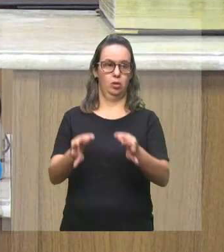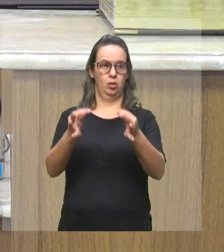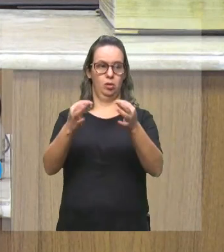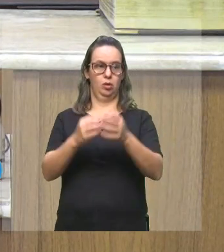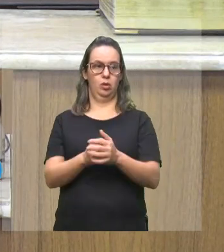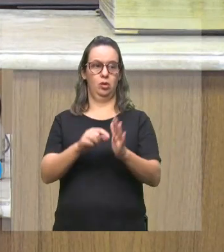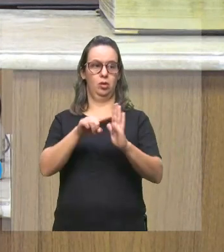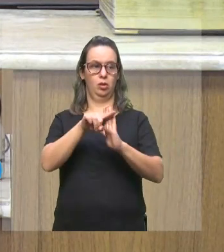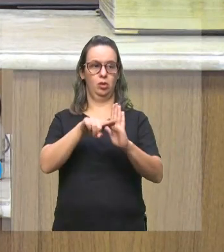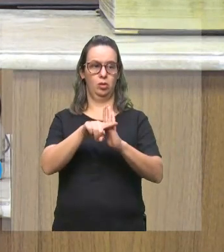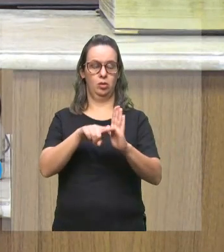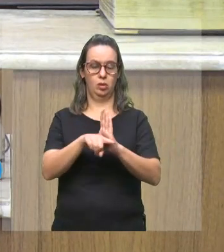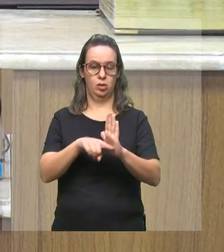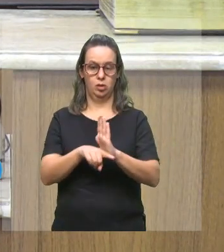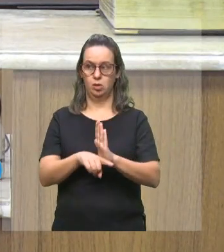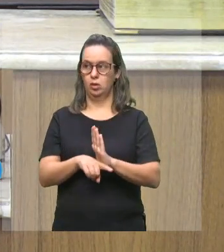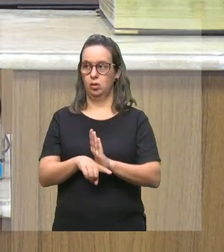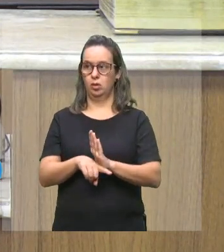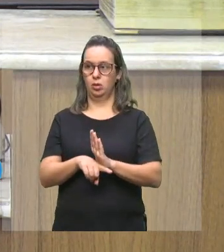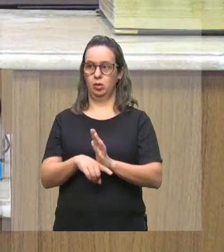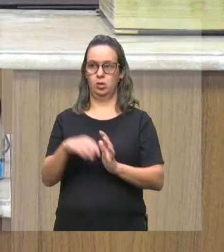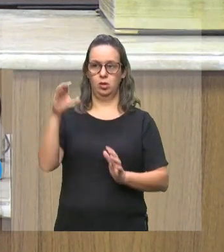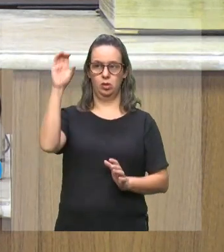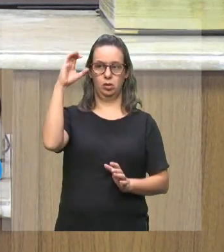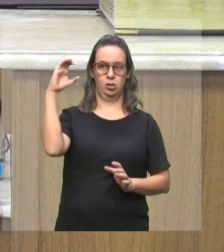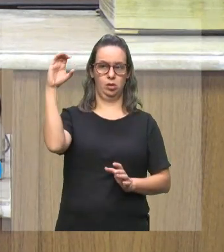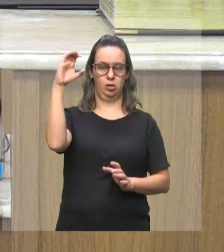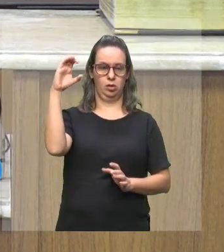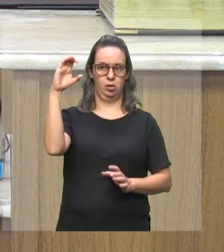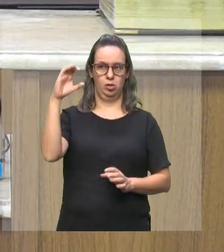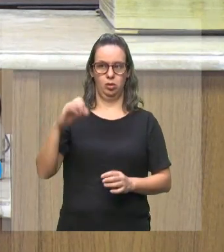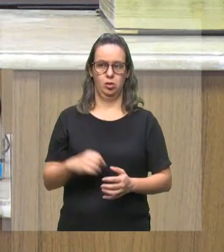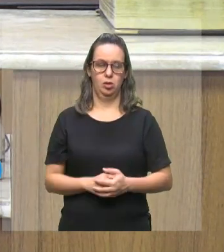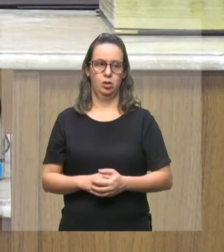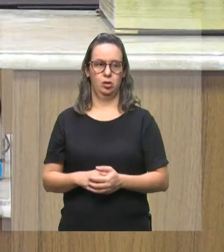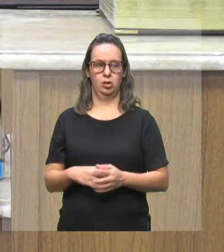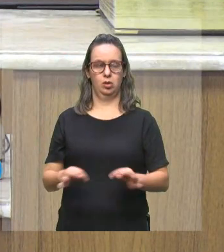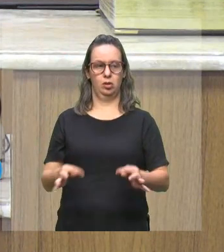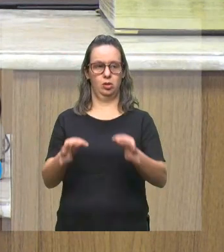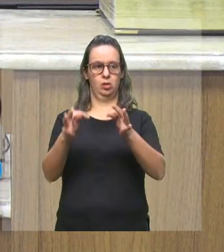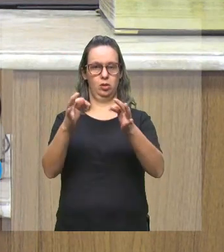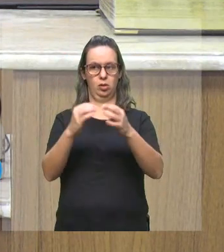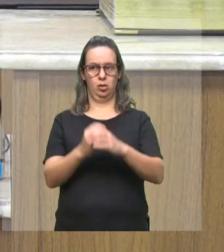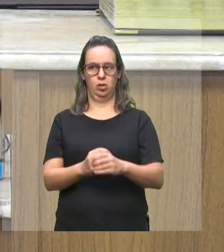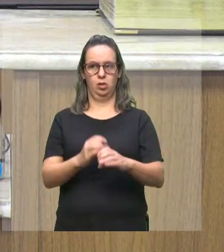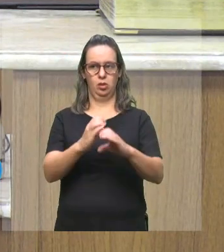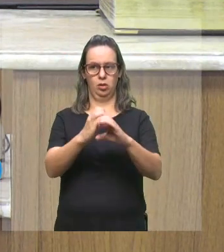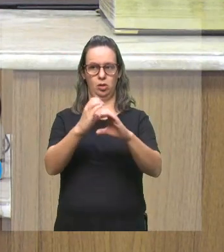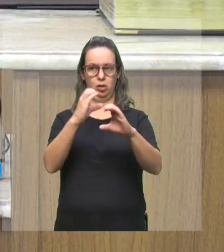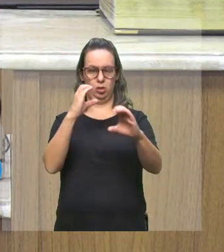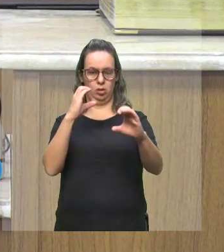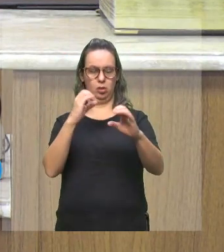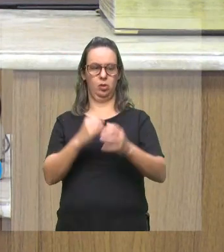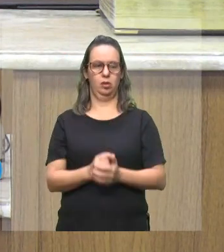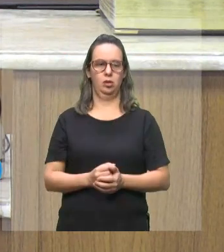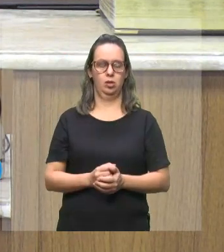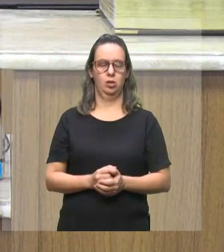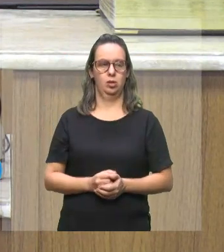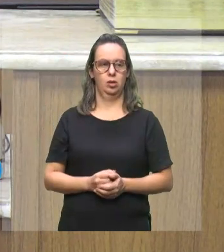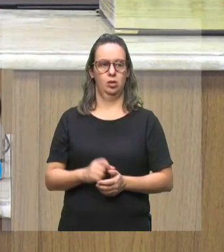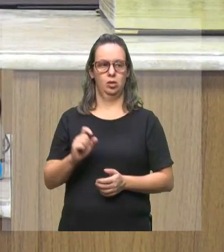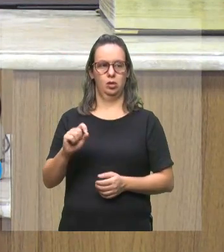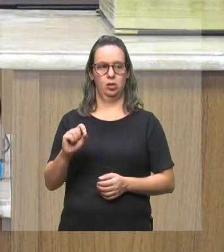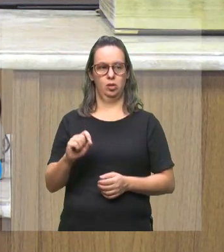científica e tecnológica, ao desenvolvimento tecnológico, à engenharia não rotineira e à